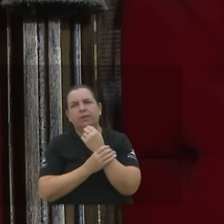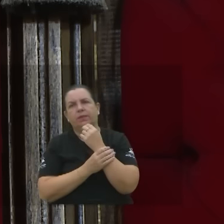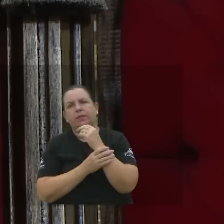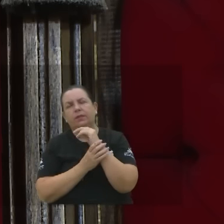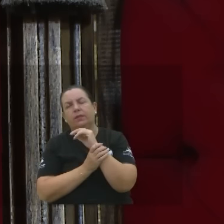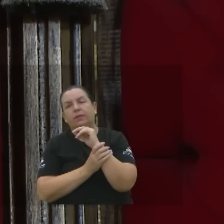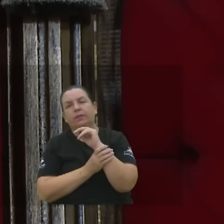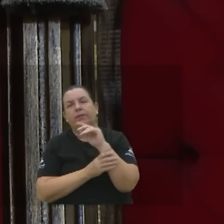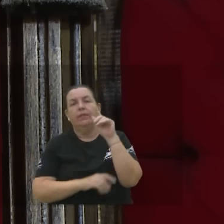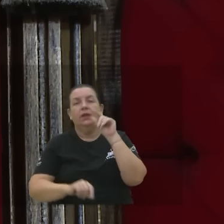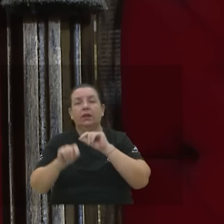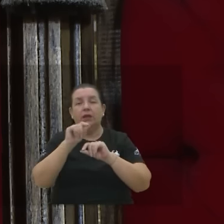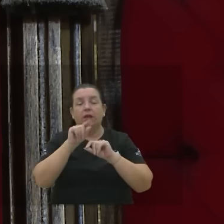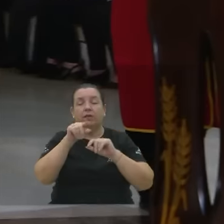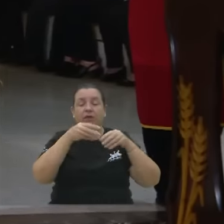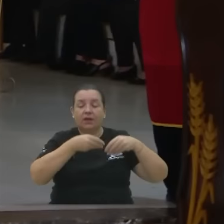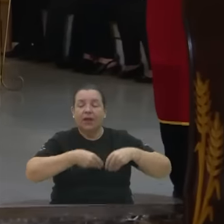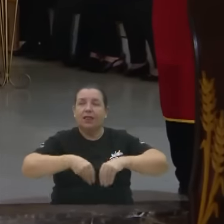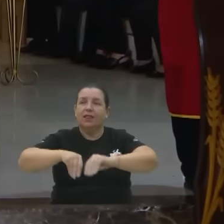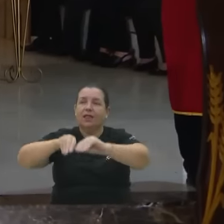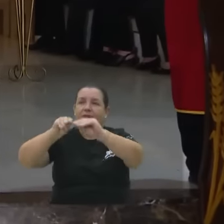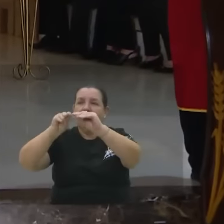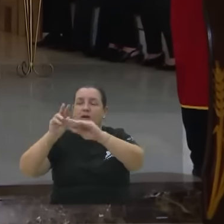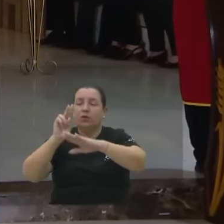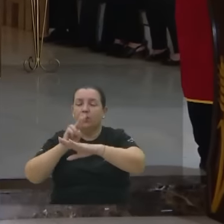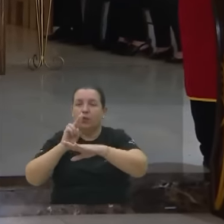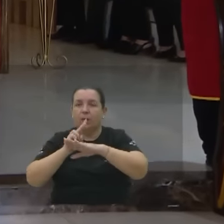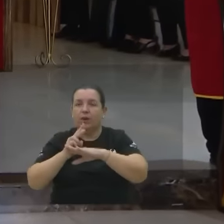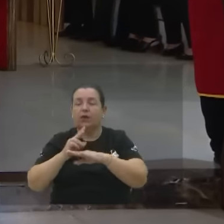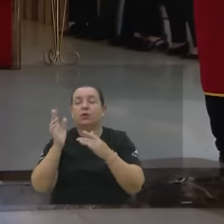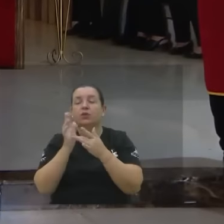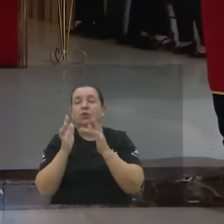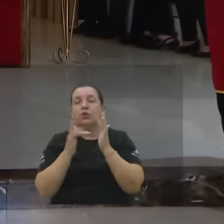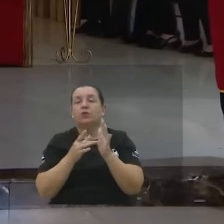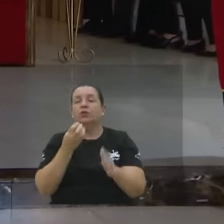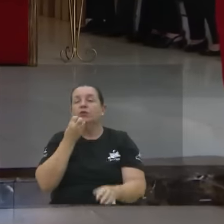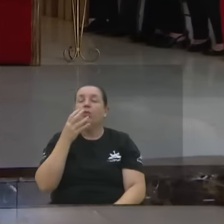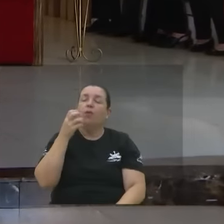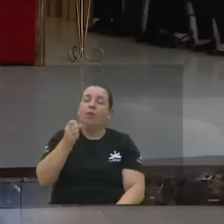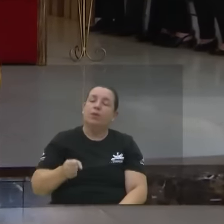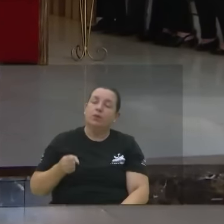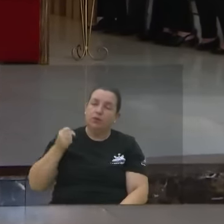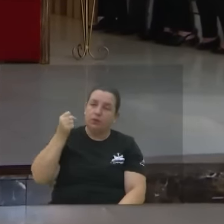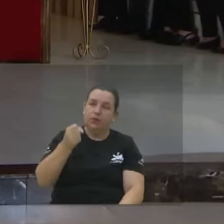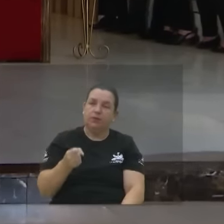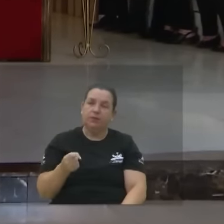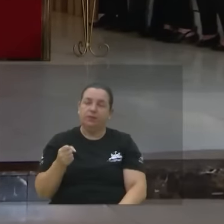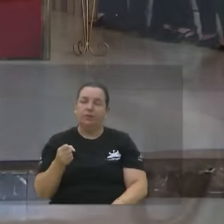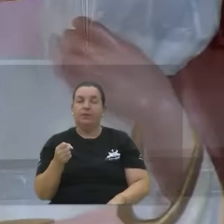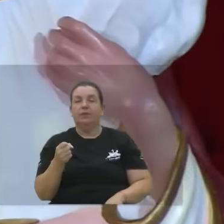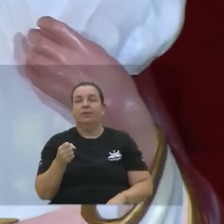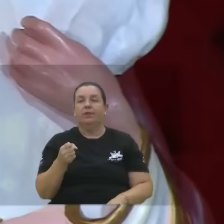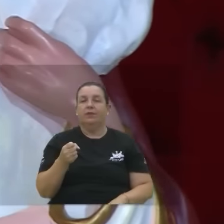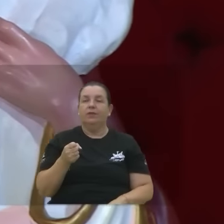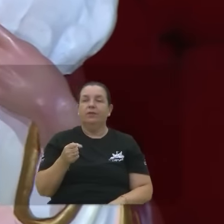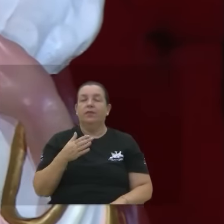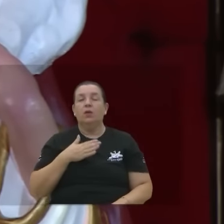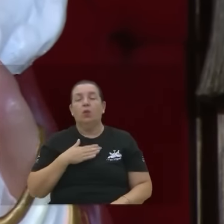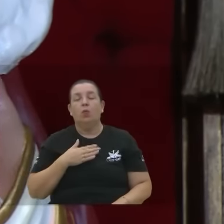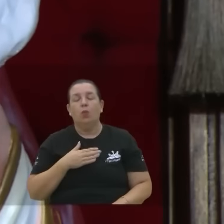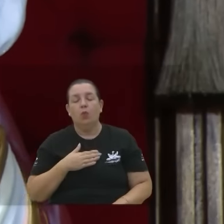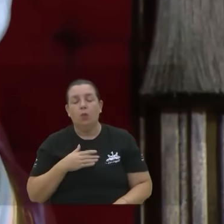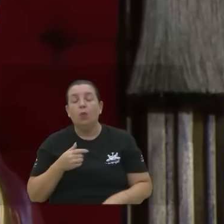E quem você quer levar aos cuidados de Jesus, bom pastor? Eu quero levar uma família